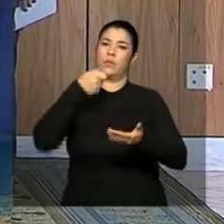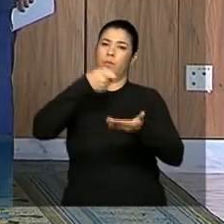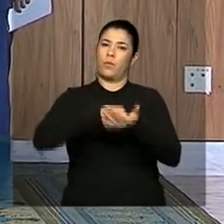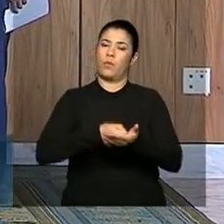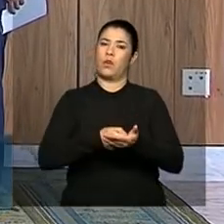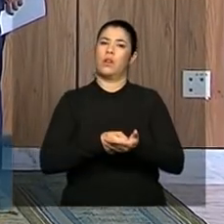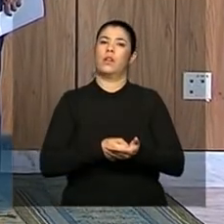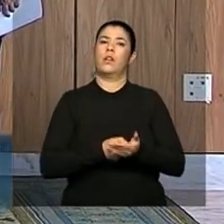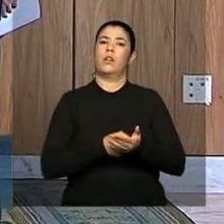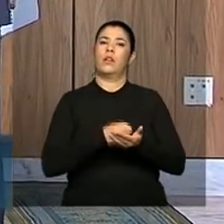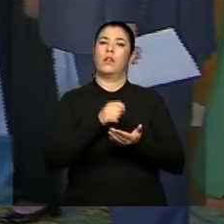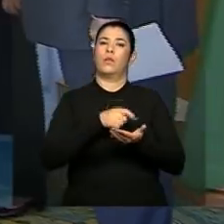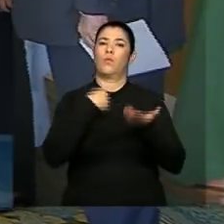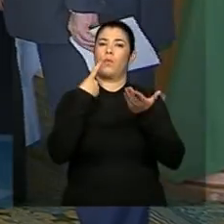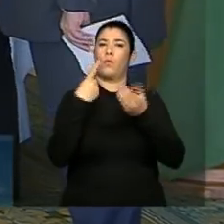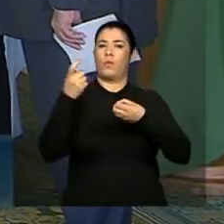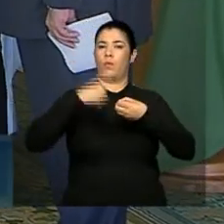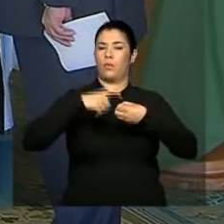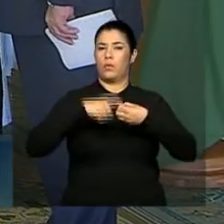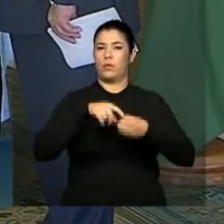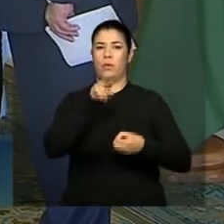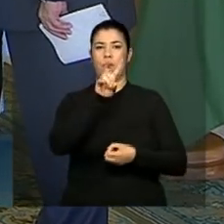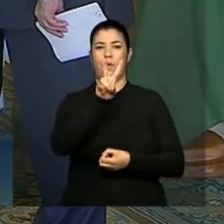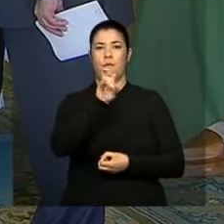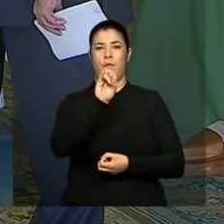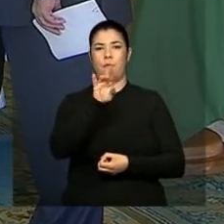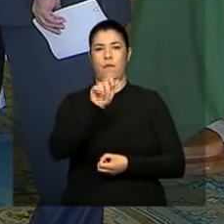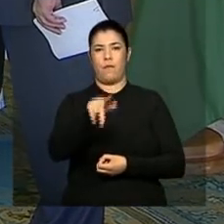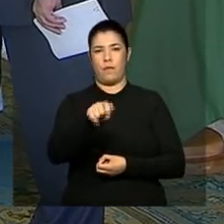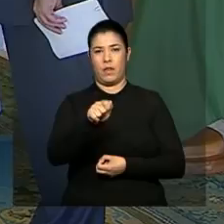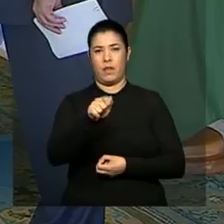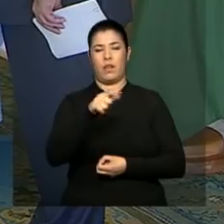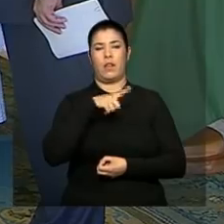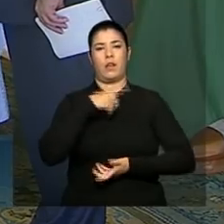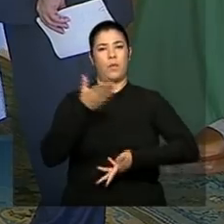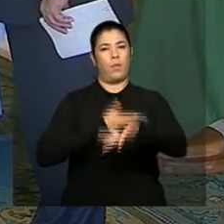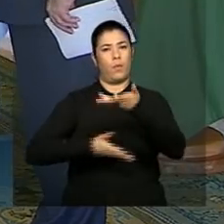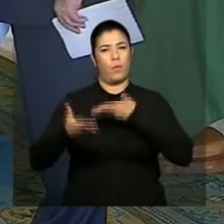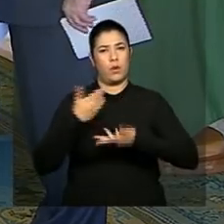a Convenção de Viena sobre Relações Diplomáticas.